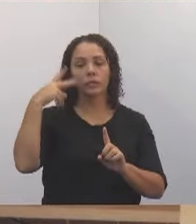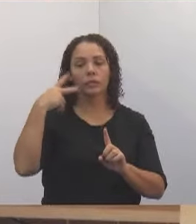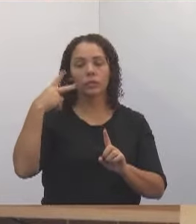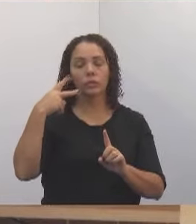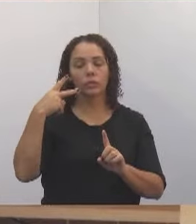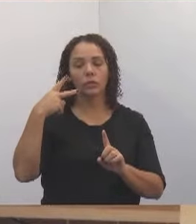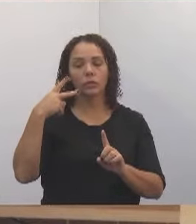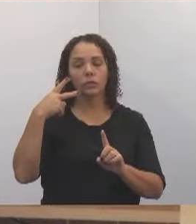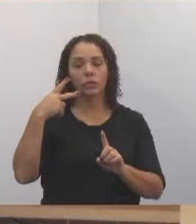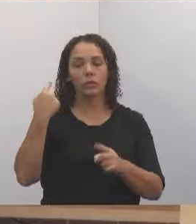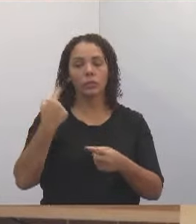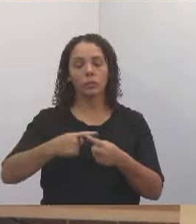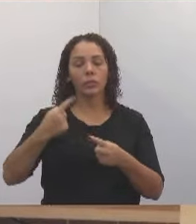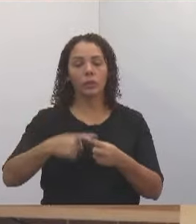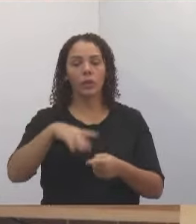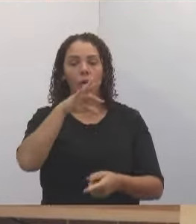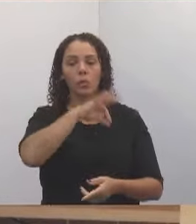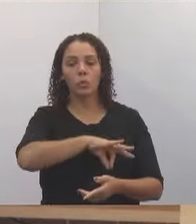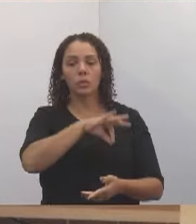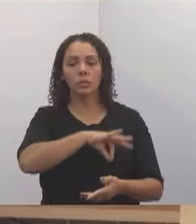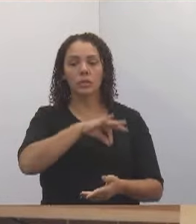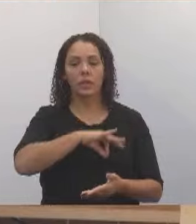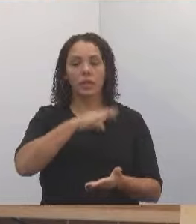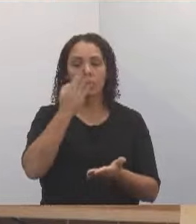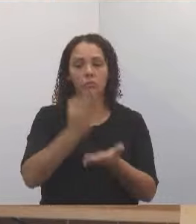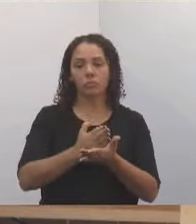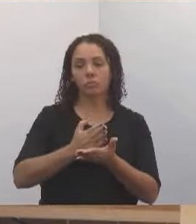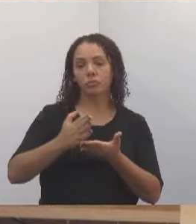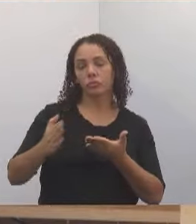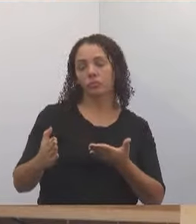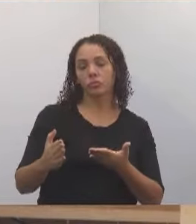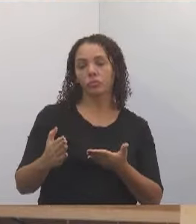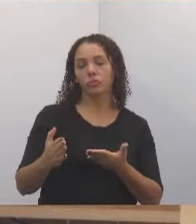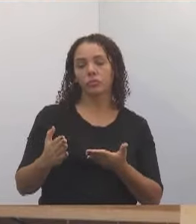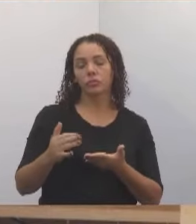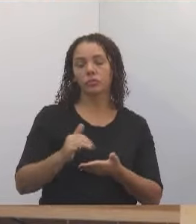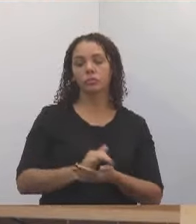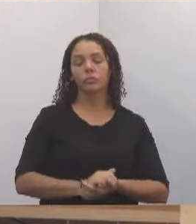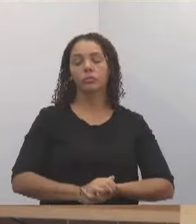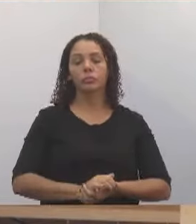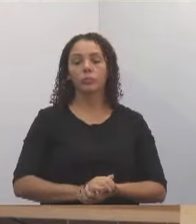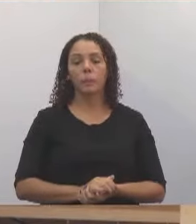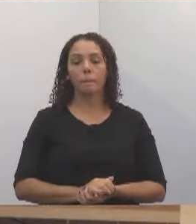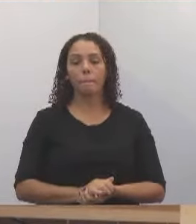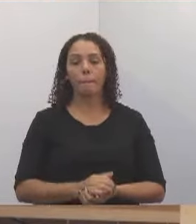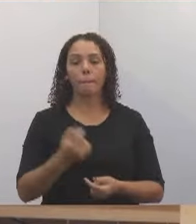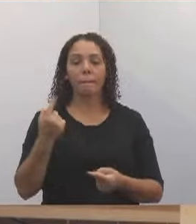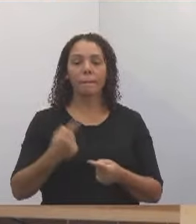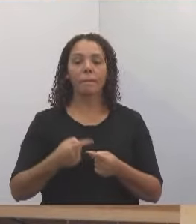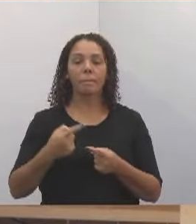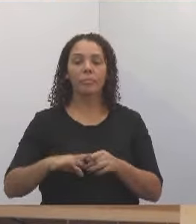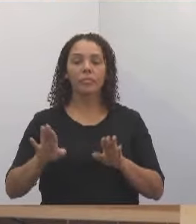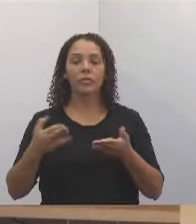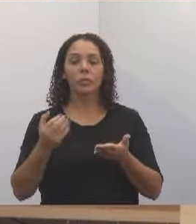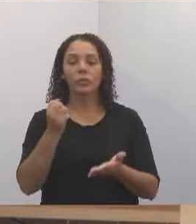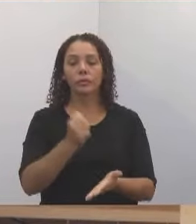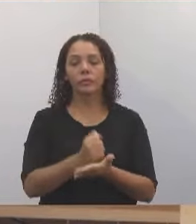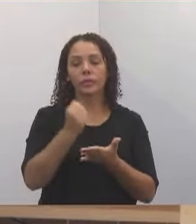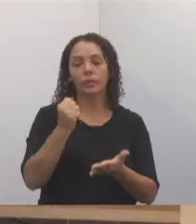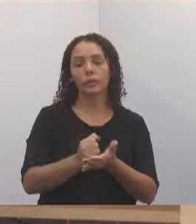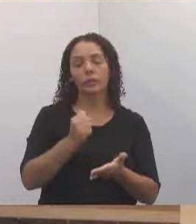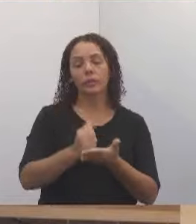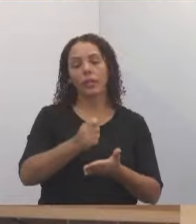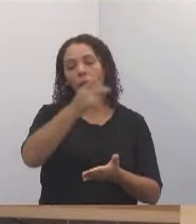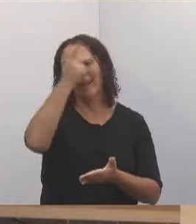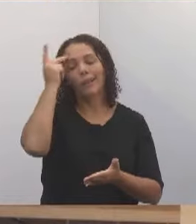de rachadinha ou divisão de valores de salário. Porque quando você vai contratar alguém,